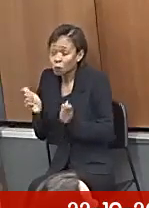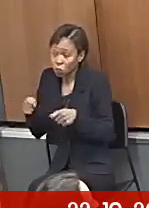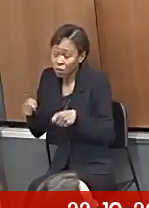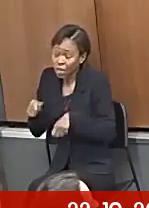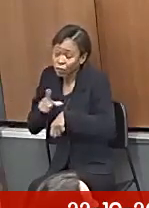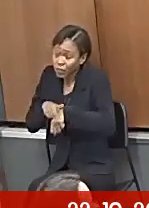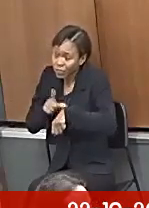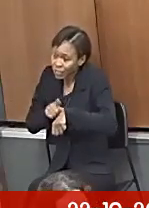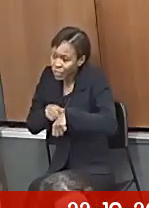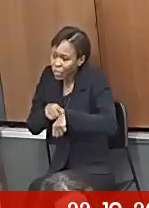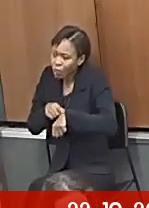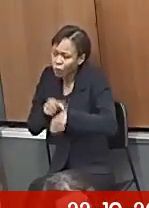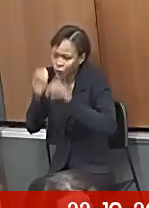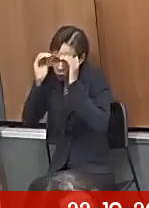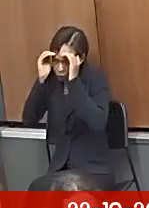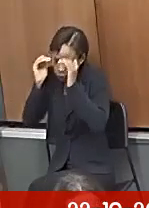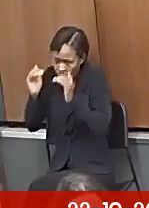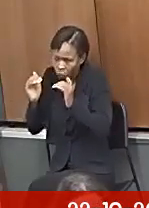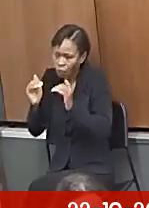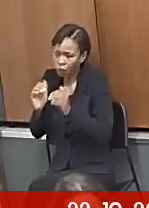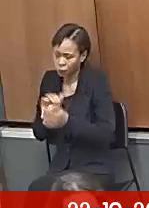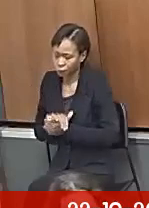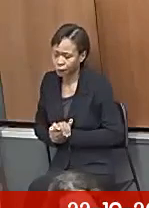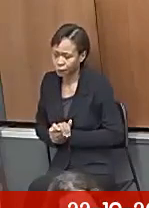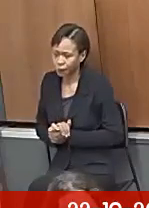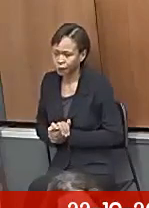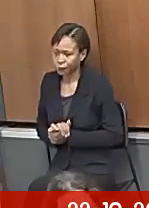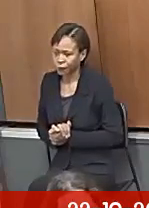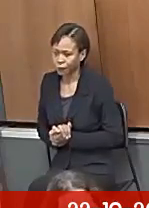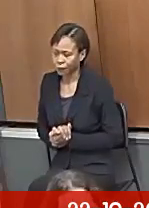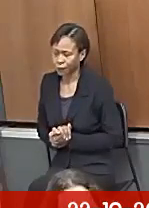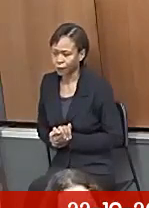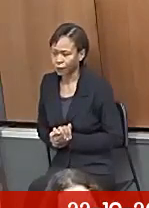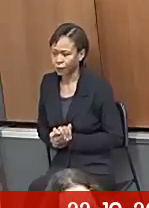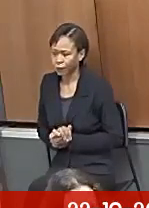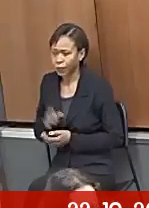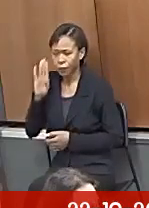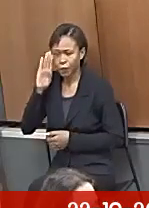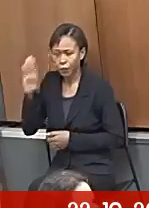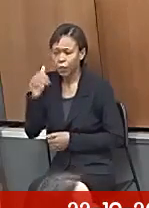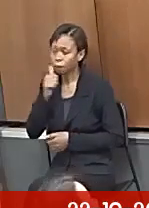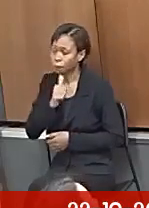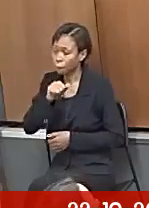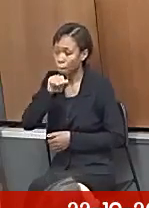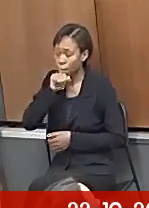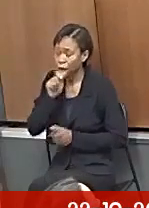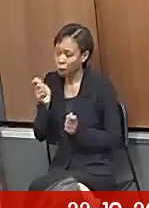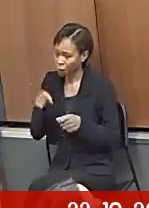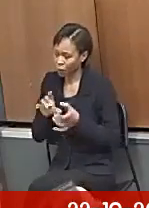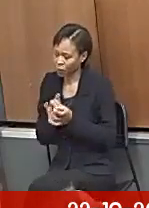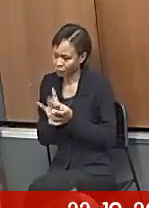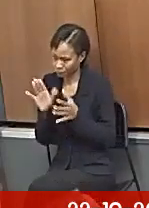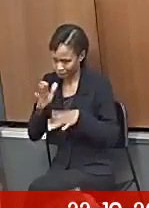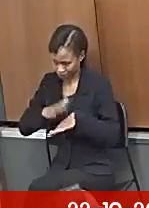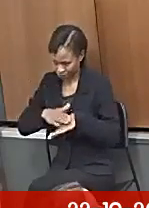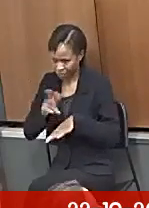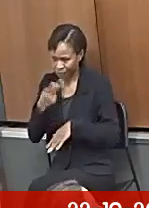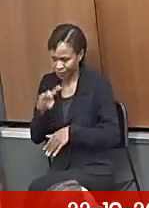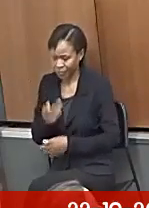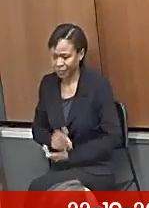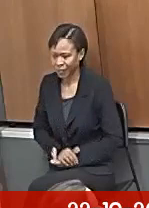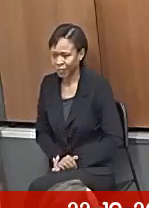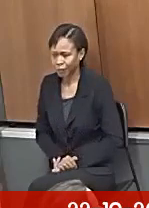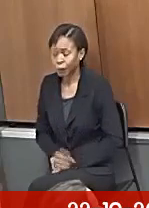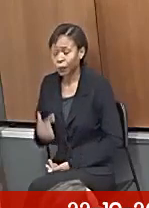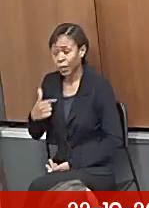que teremos as concessões, principalmente na fala das mães aqui, e no que for preciso. Eu tenho